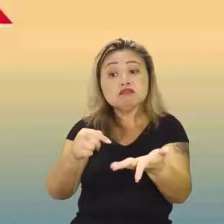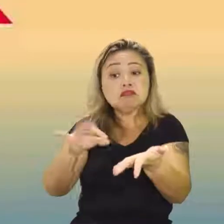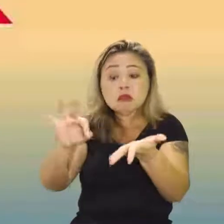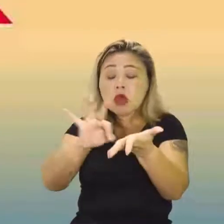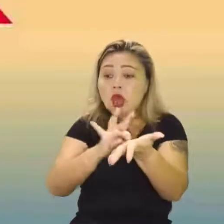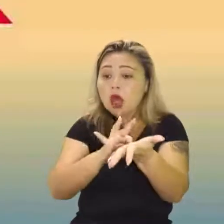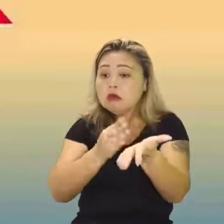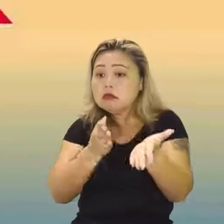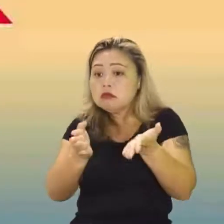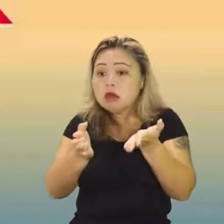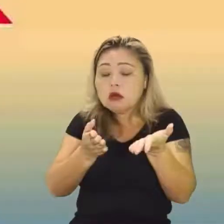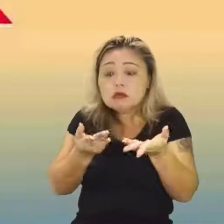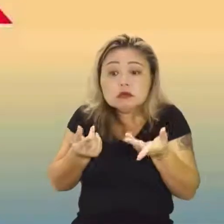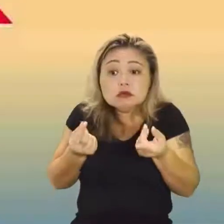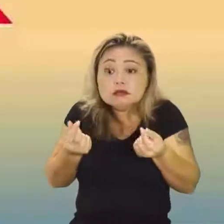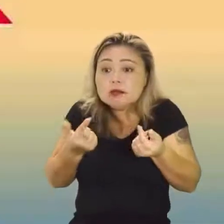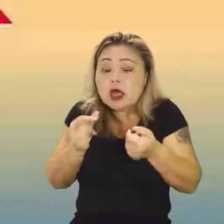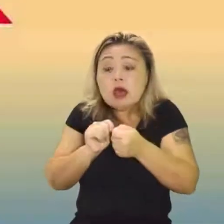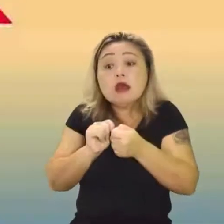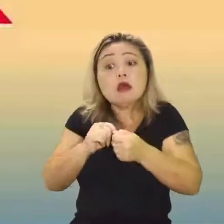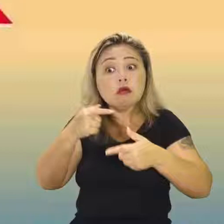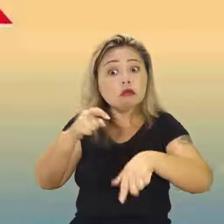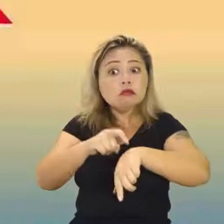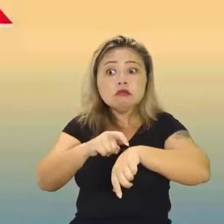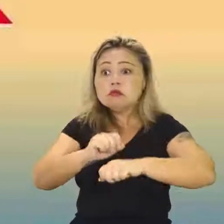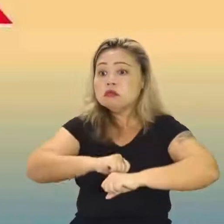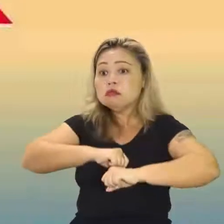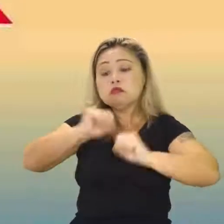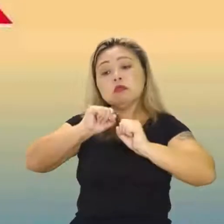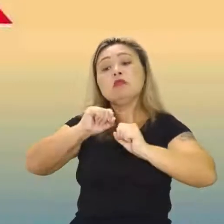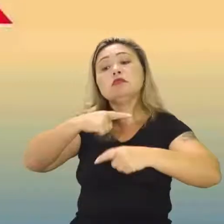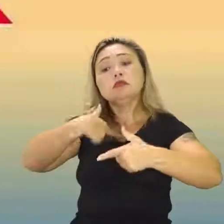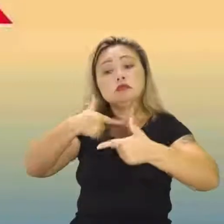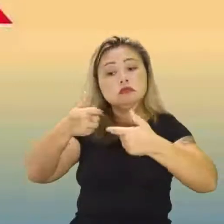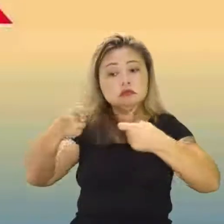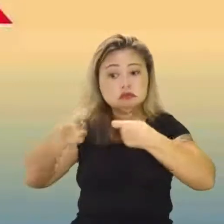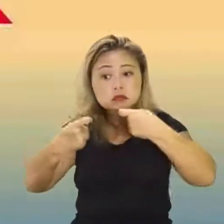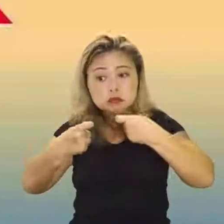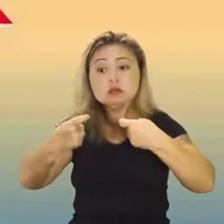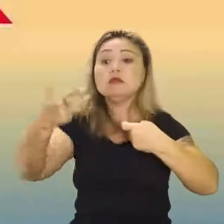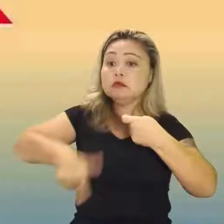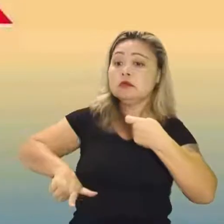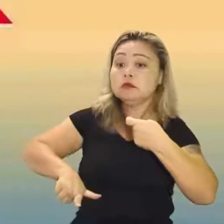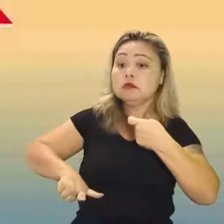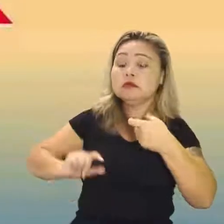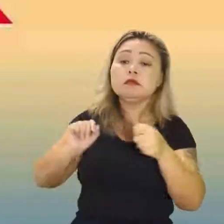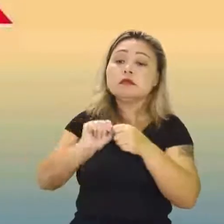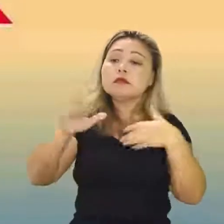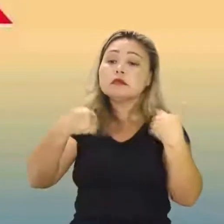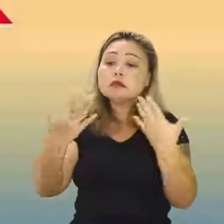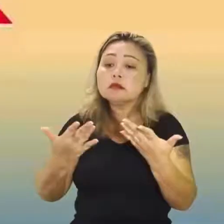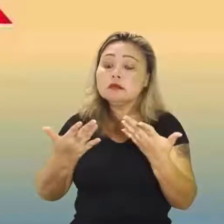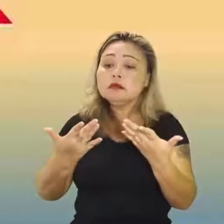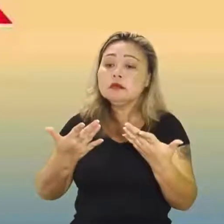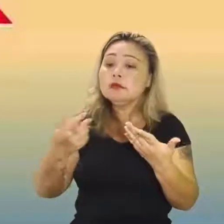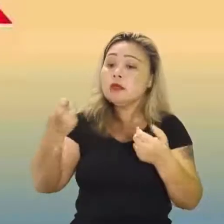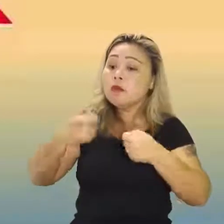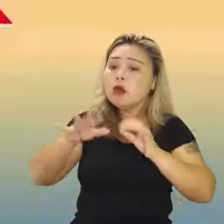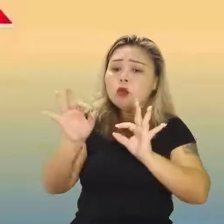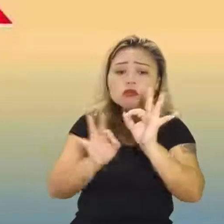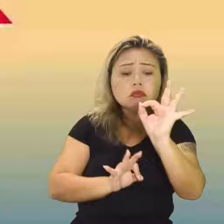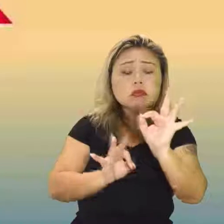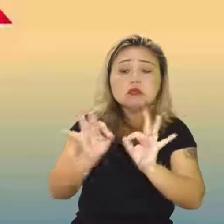eles podem entrar em conflito novamente. É criado, então, vão ser necessário criar